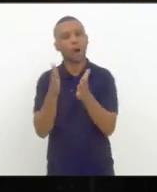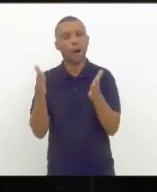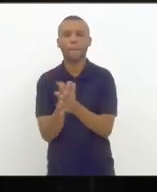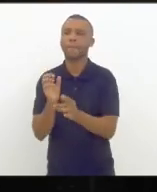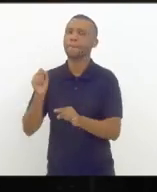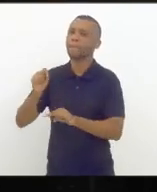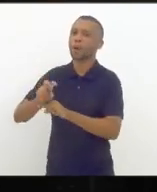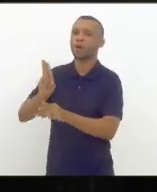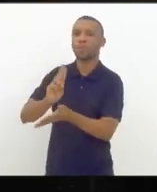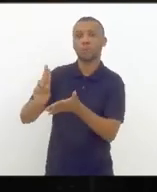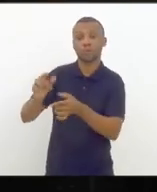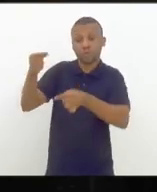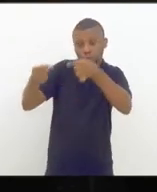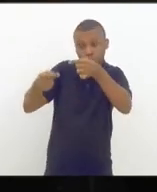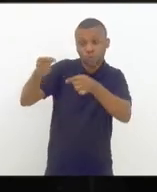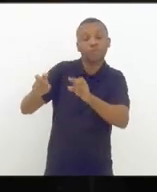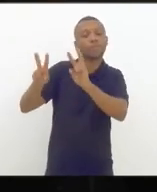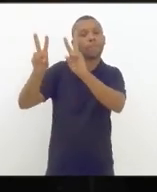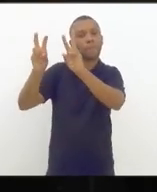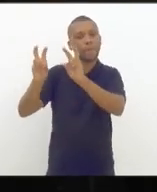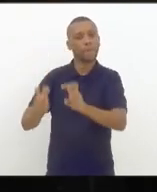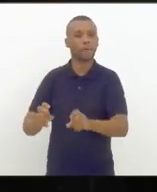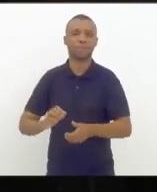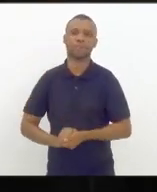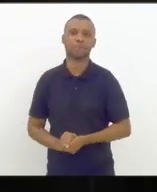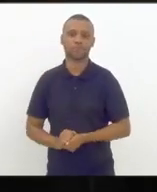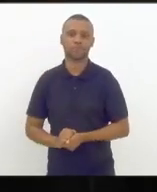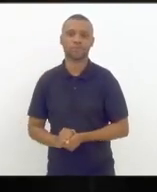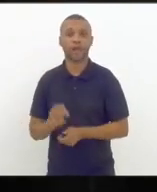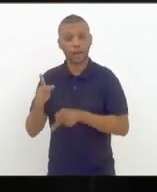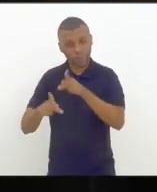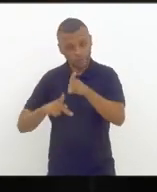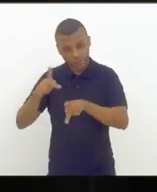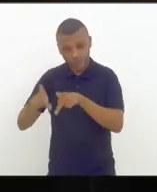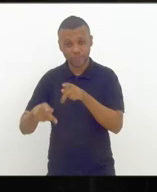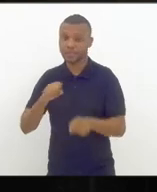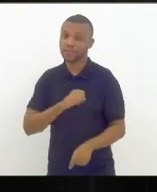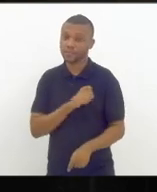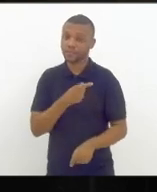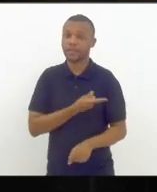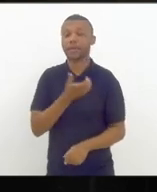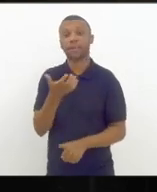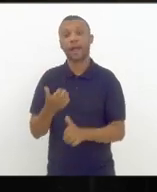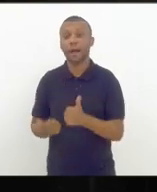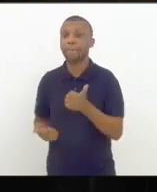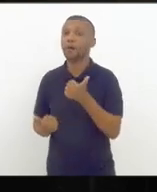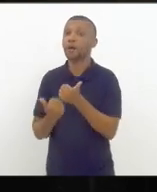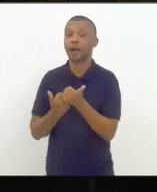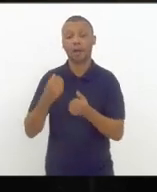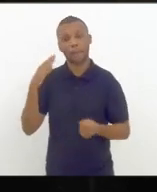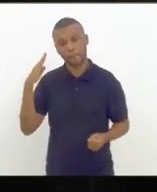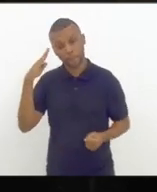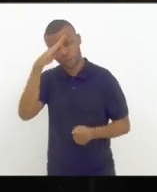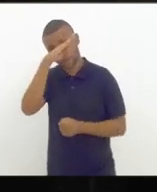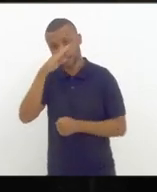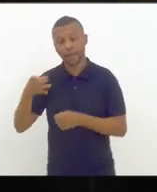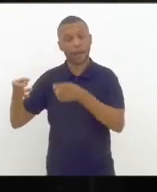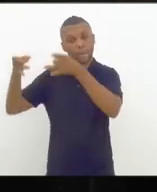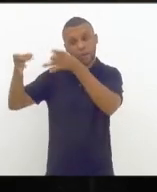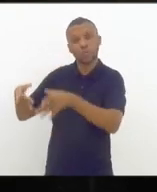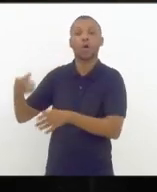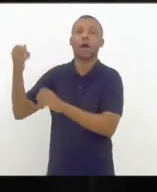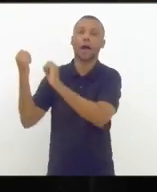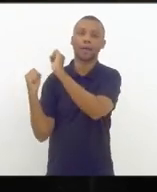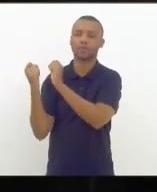disso que a gente tem que tratar que que quer a população de São Gonçalo que apoiar um candidato a presidente como bolsonaro que abandonou a indústria naval